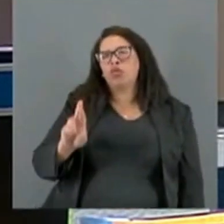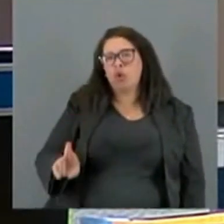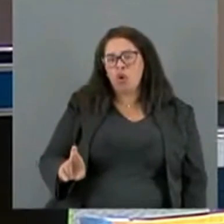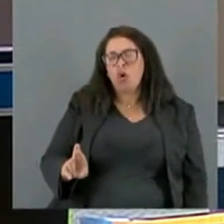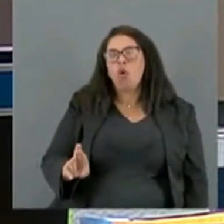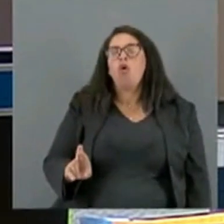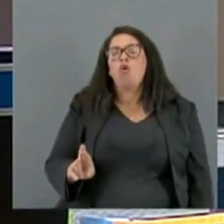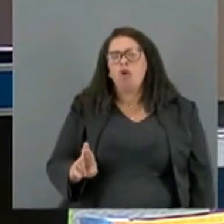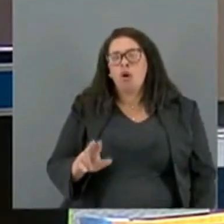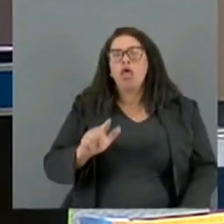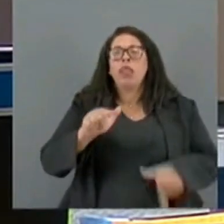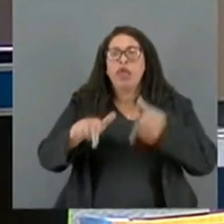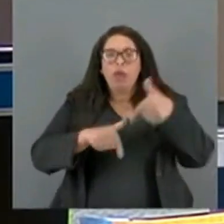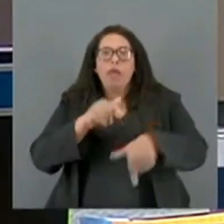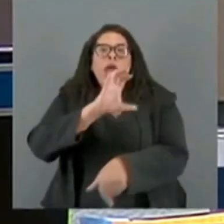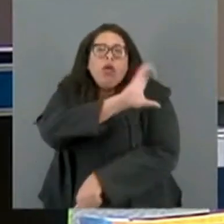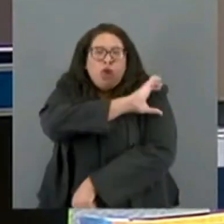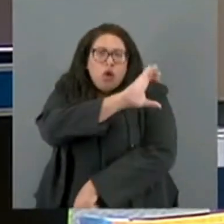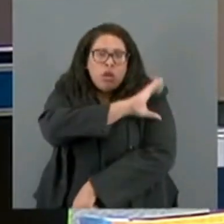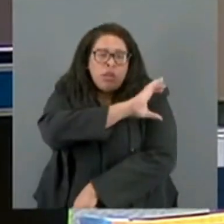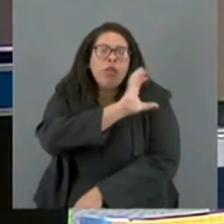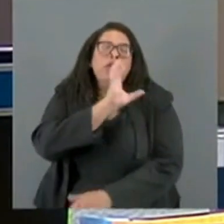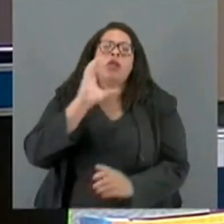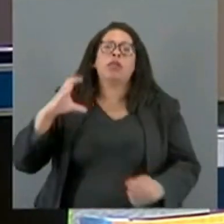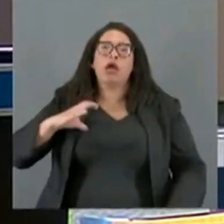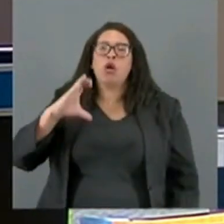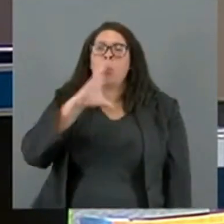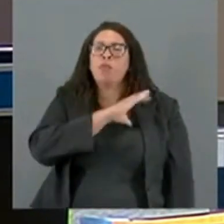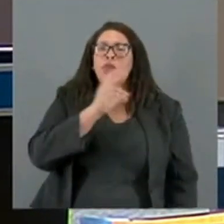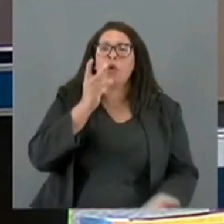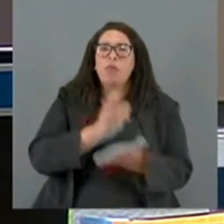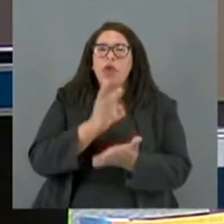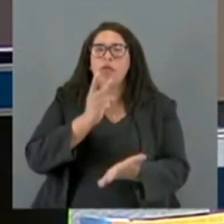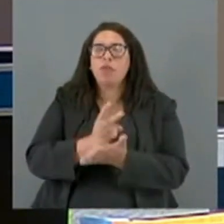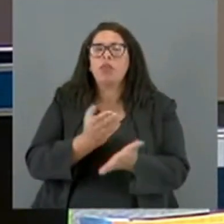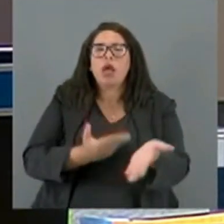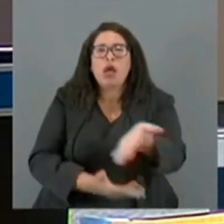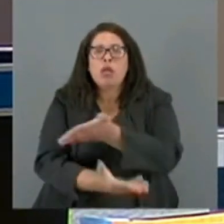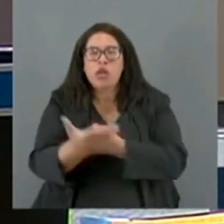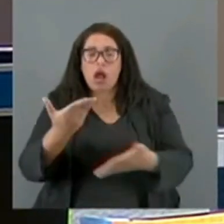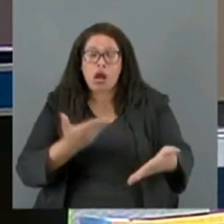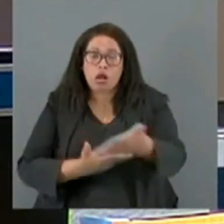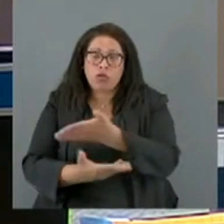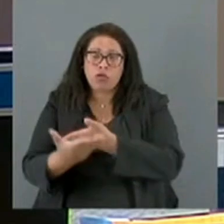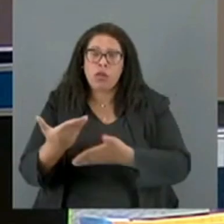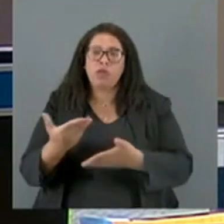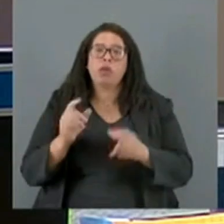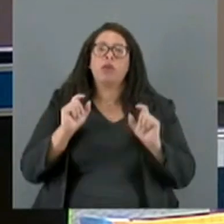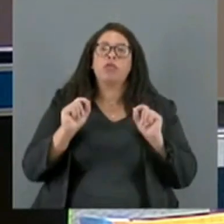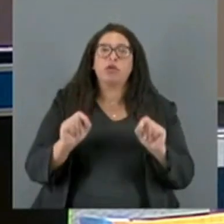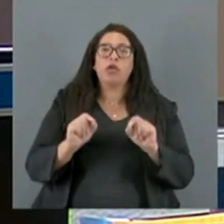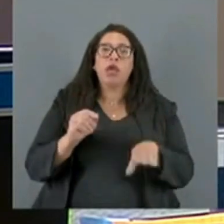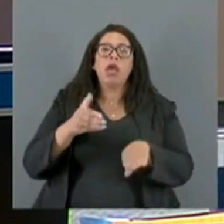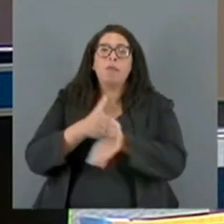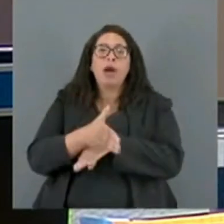2019-2021 e coordenador da Comissão Permanente de Articulação Federativa